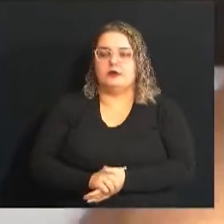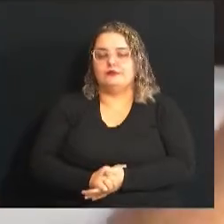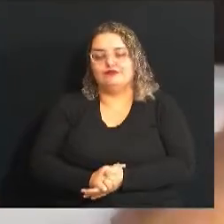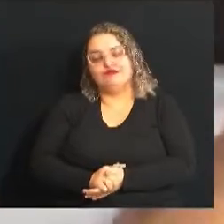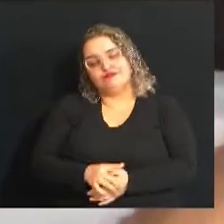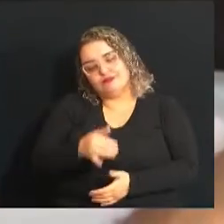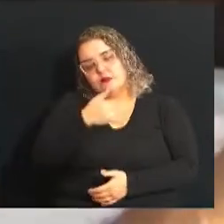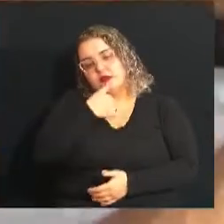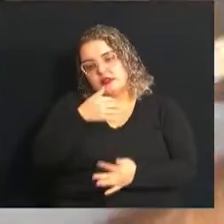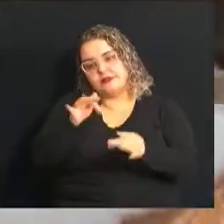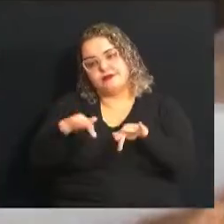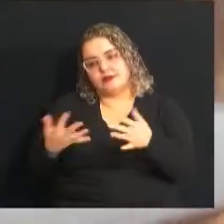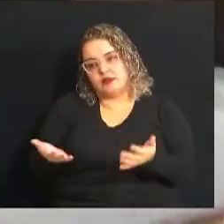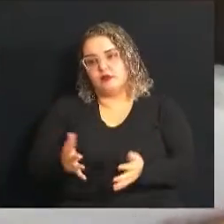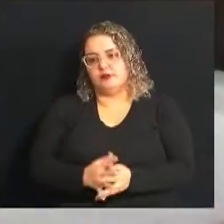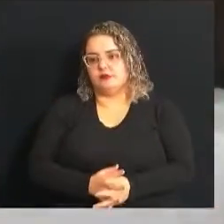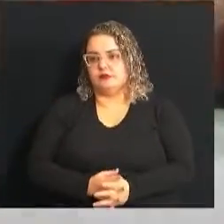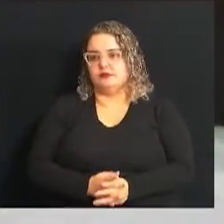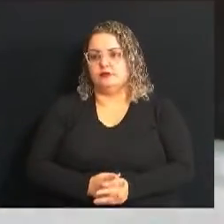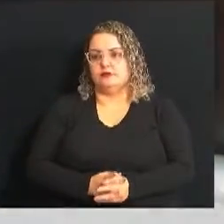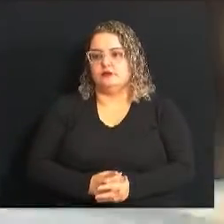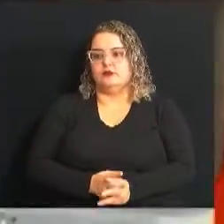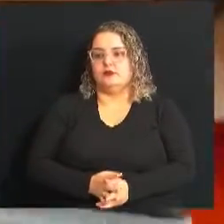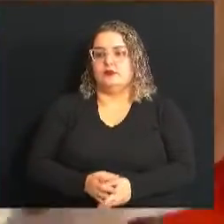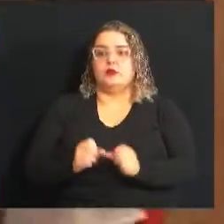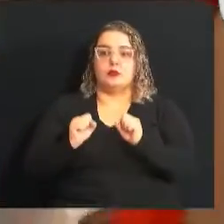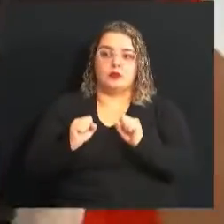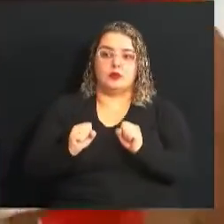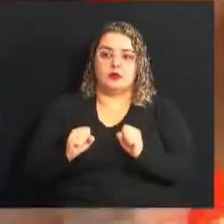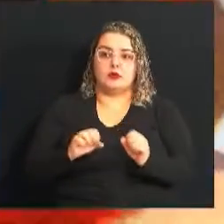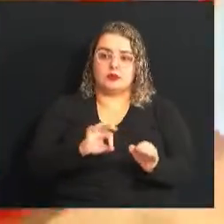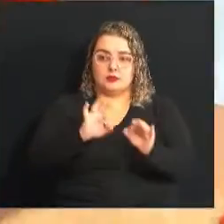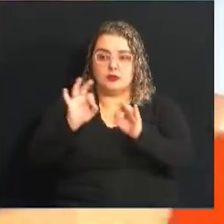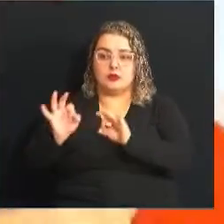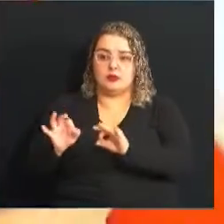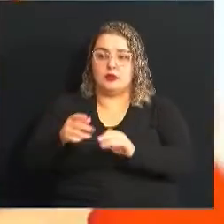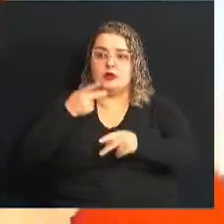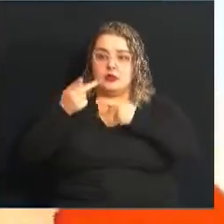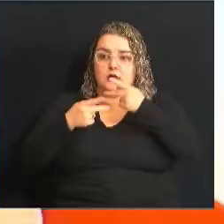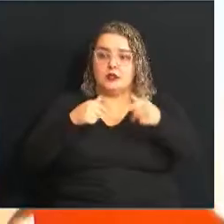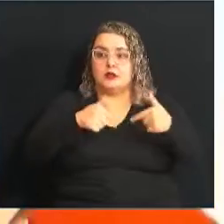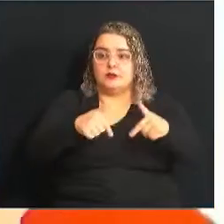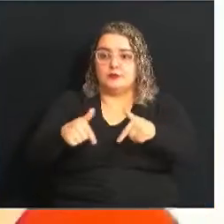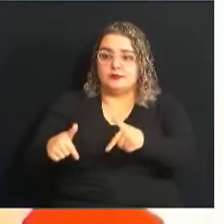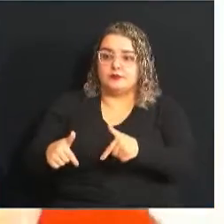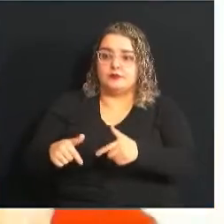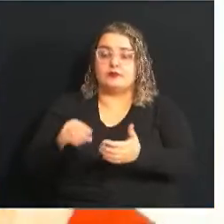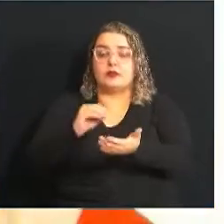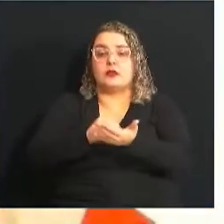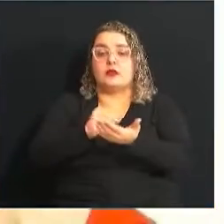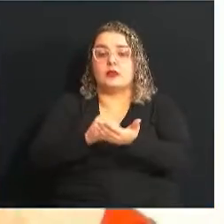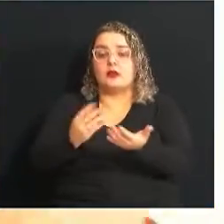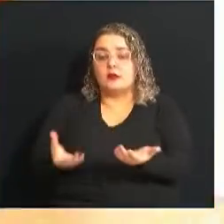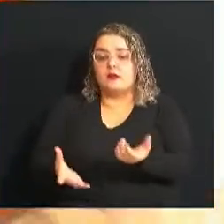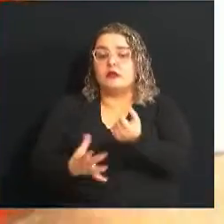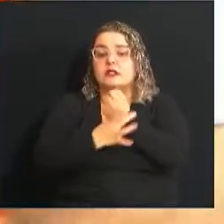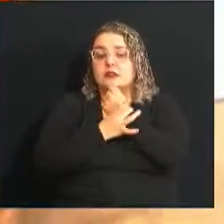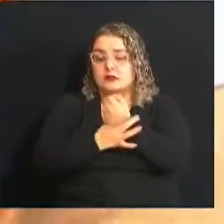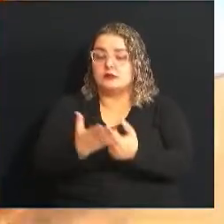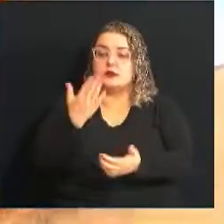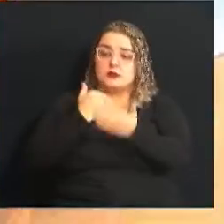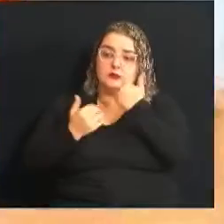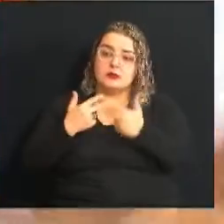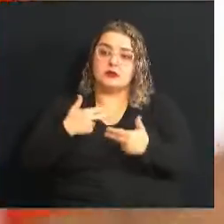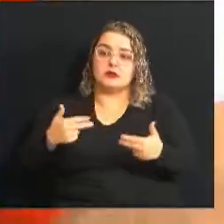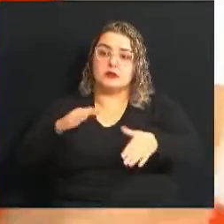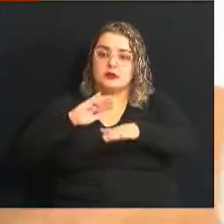E aí, que a gente pode acompanhar, né, e falar desse trabalho também da insegurança alimentar, né? Então, são bairros